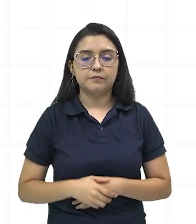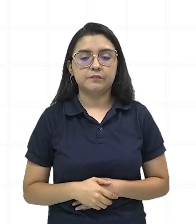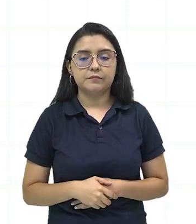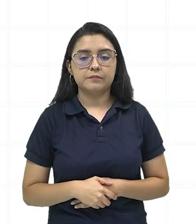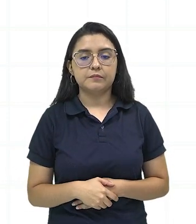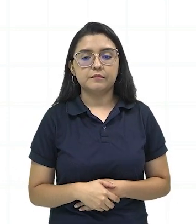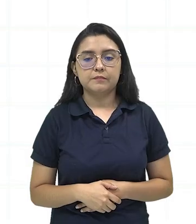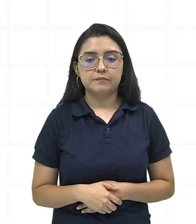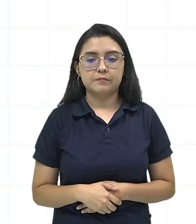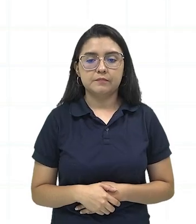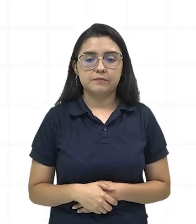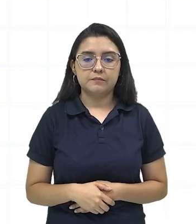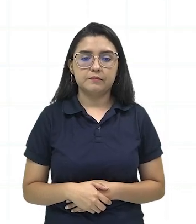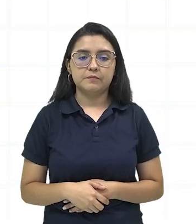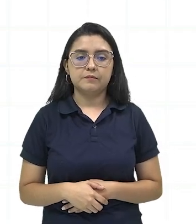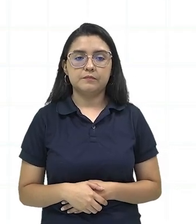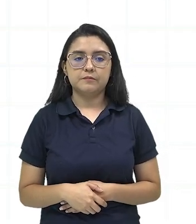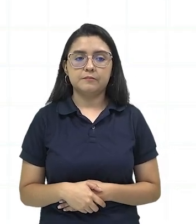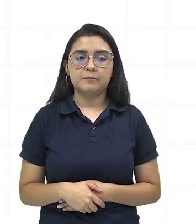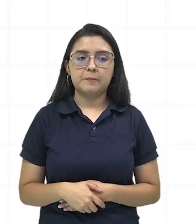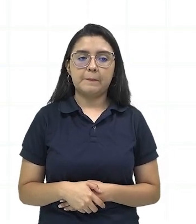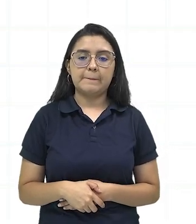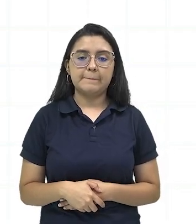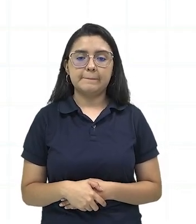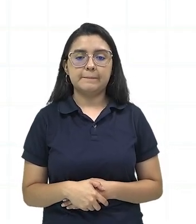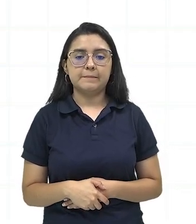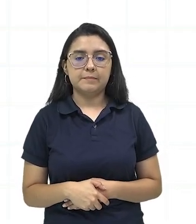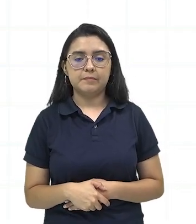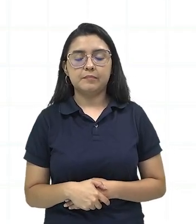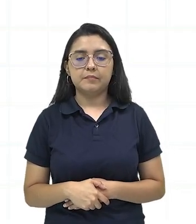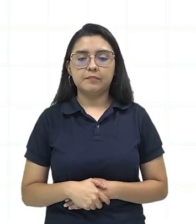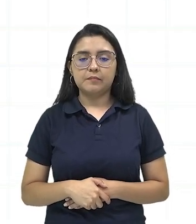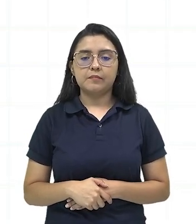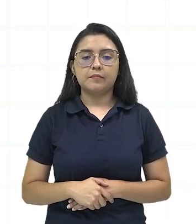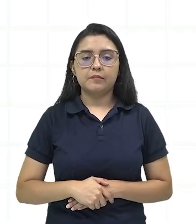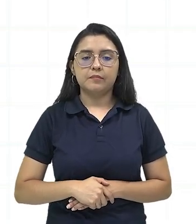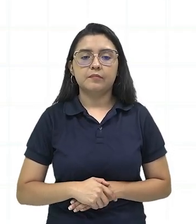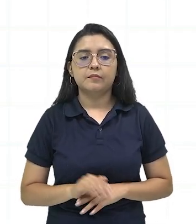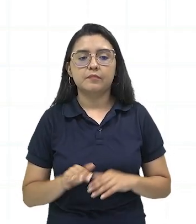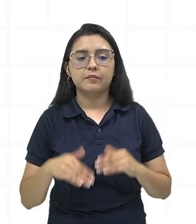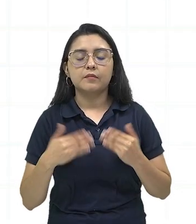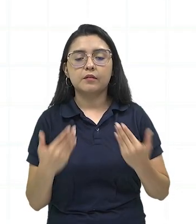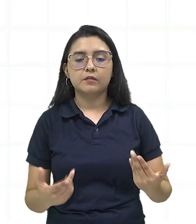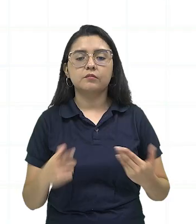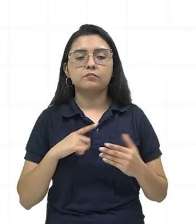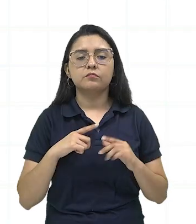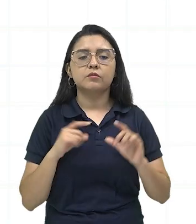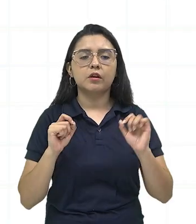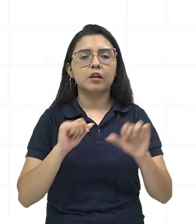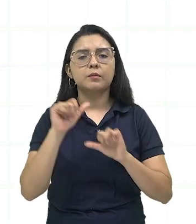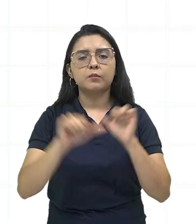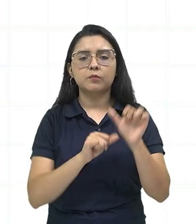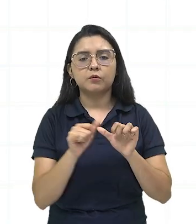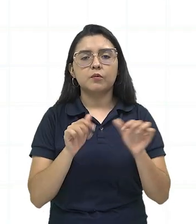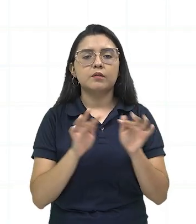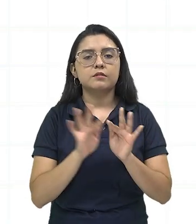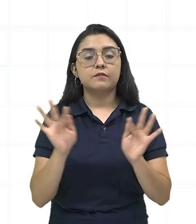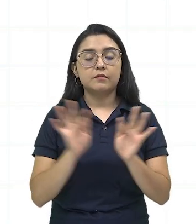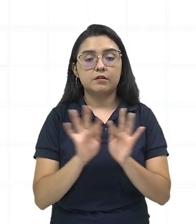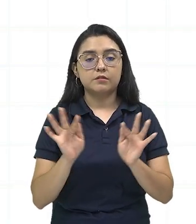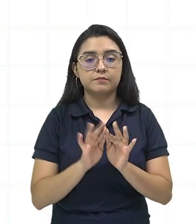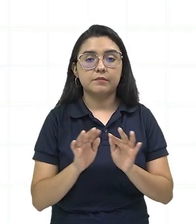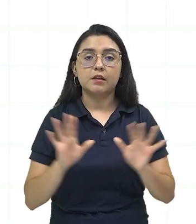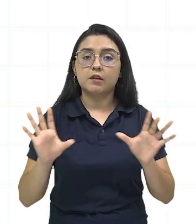Ok? Que ele fez o que nessa oração aqui? Ah, o que esse pronome fez?